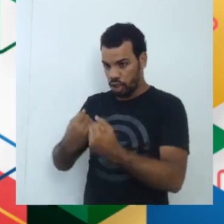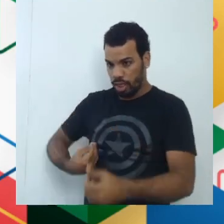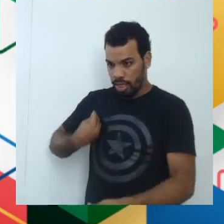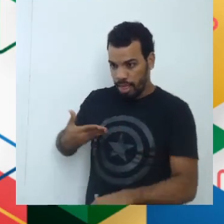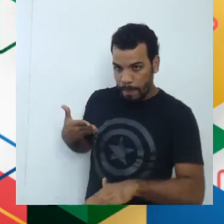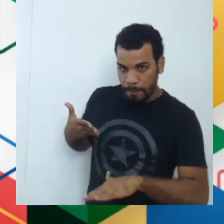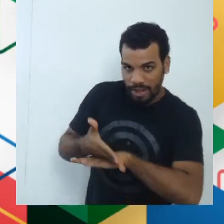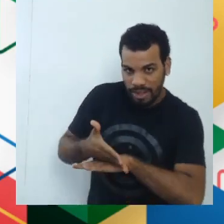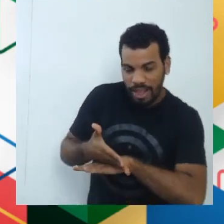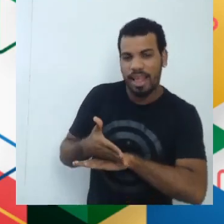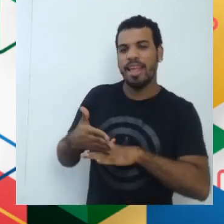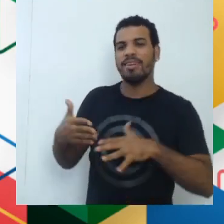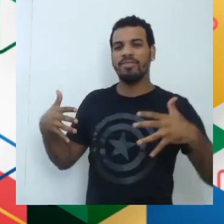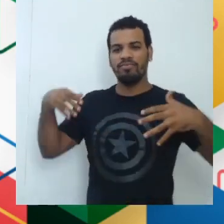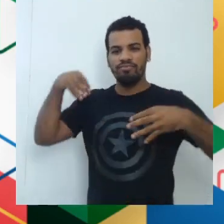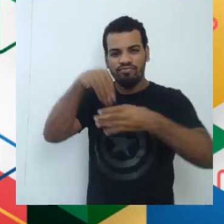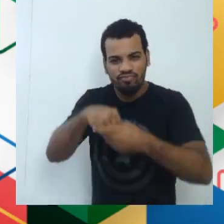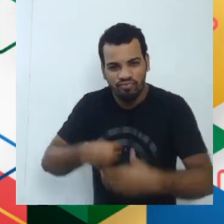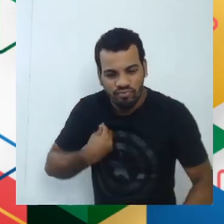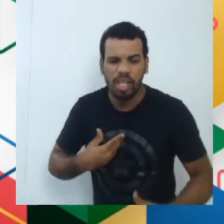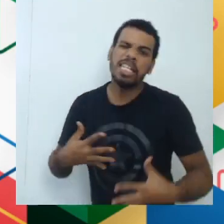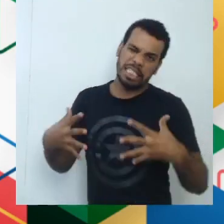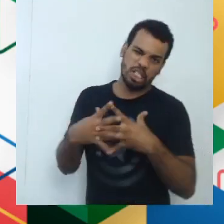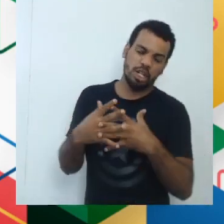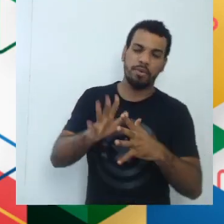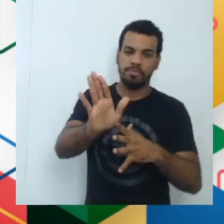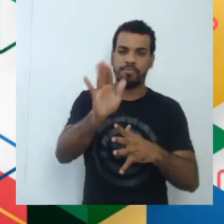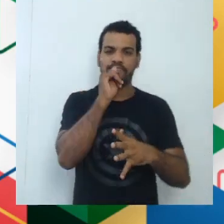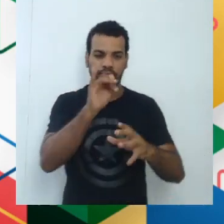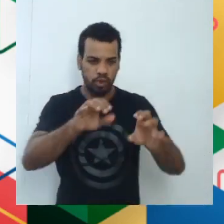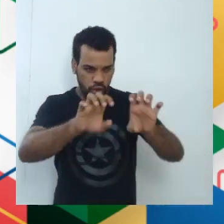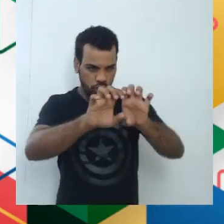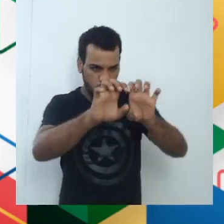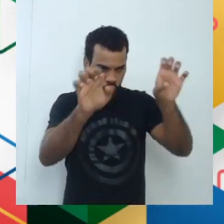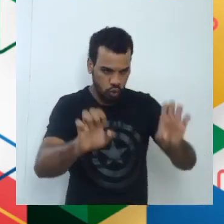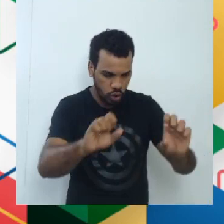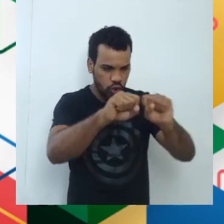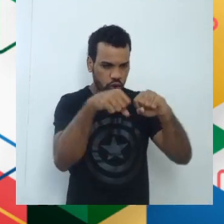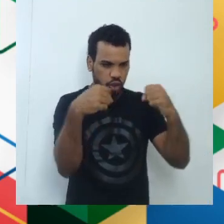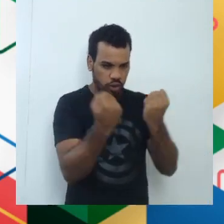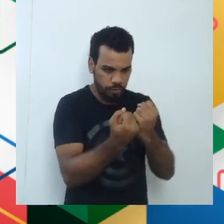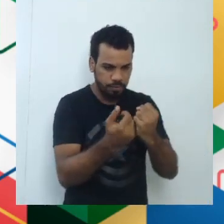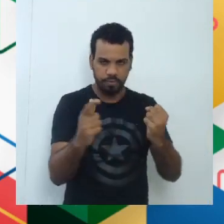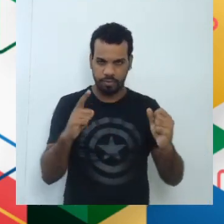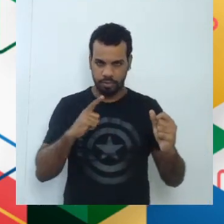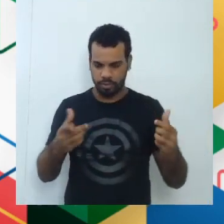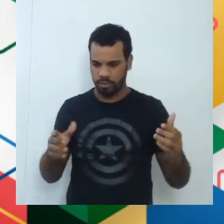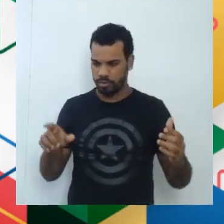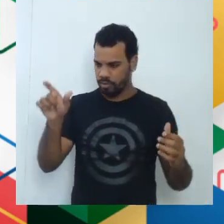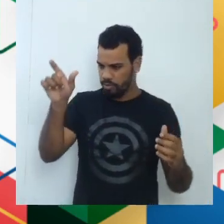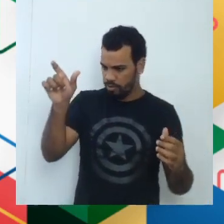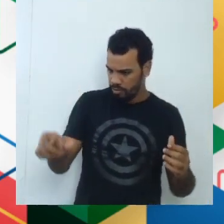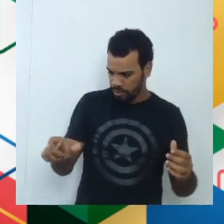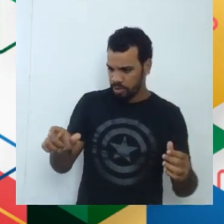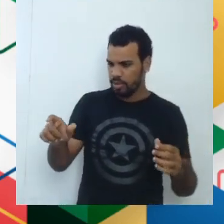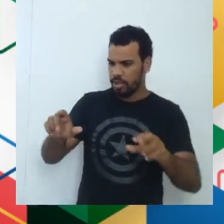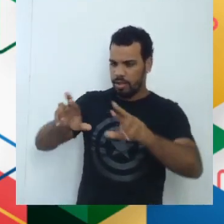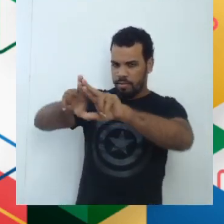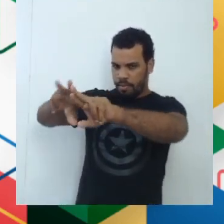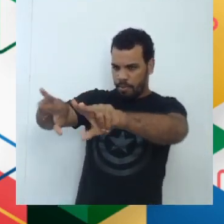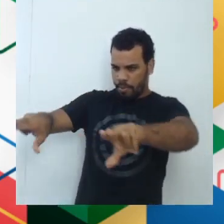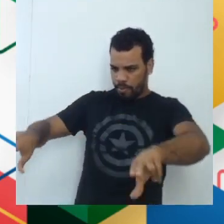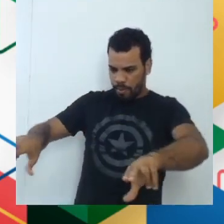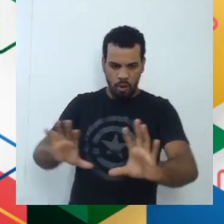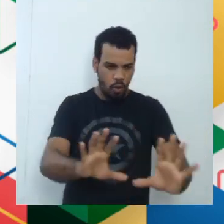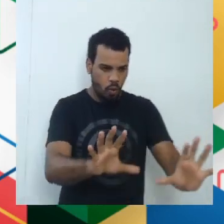muito complexa, certo? A noção de estrutura social como a relação entre as diferentes entidades